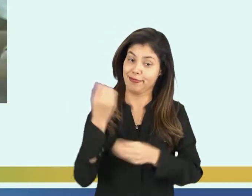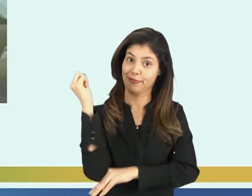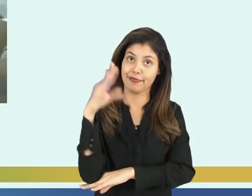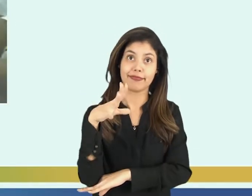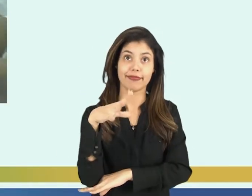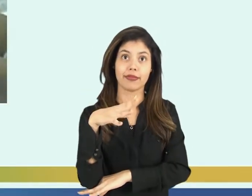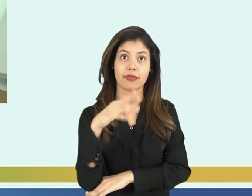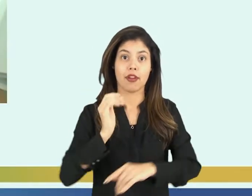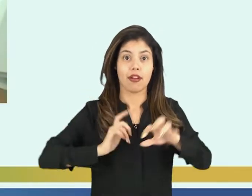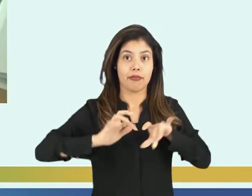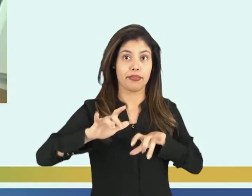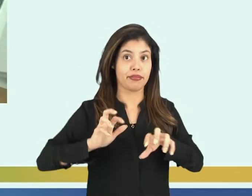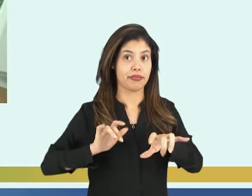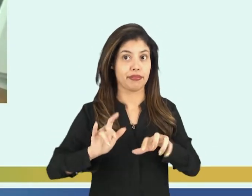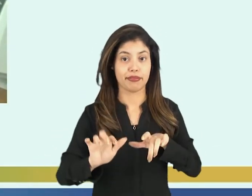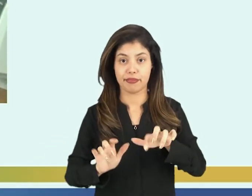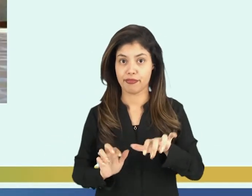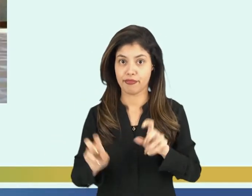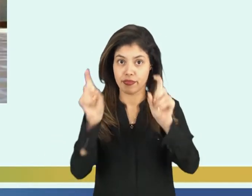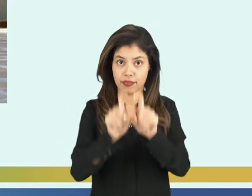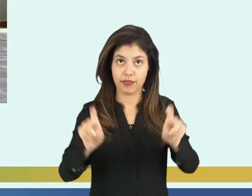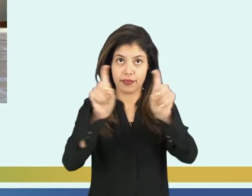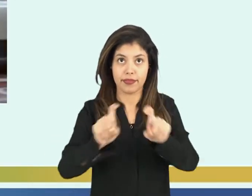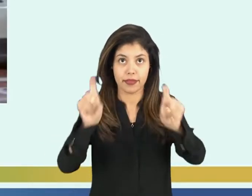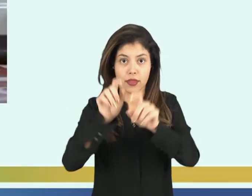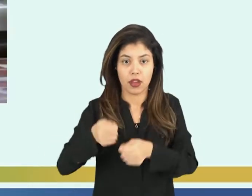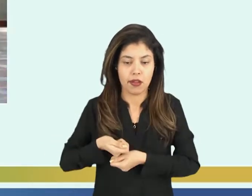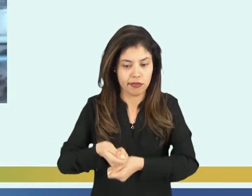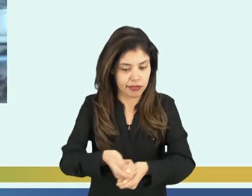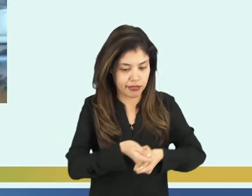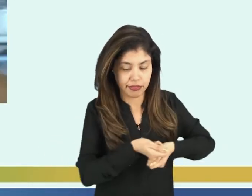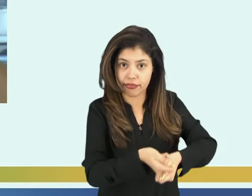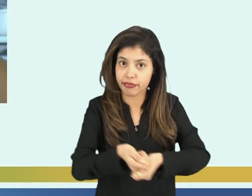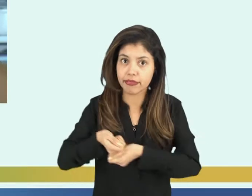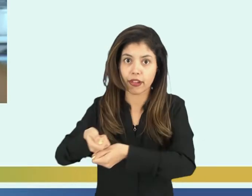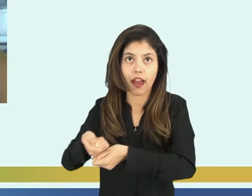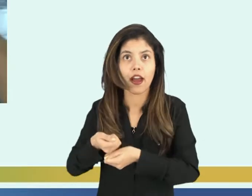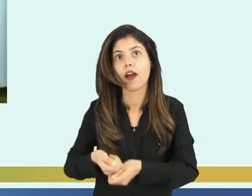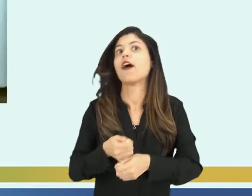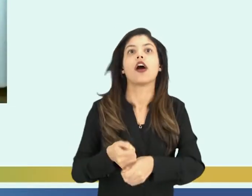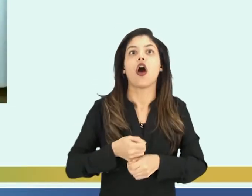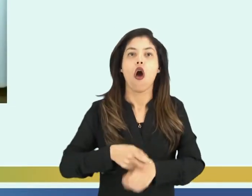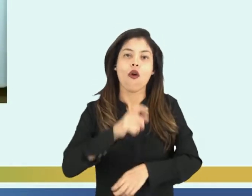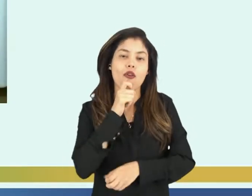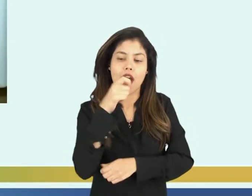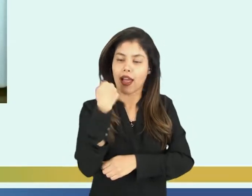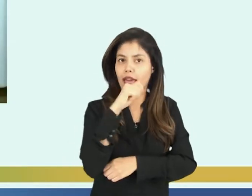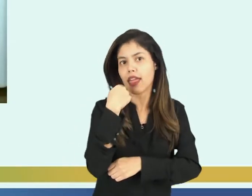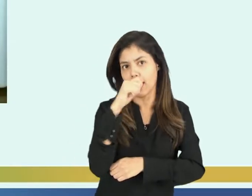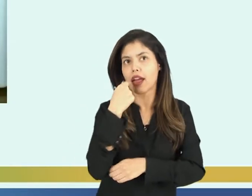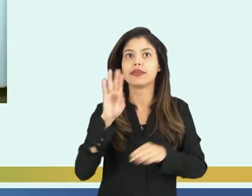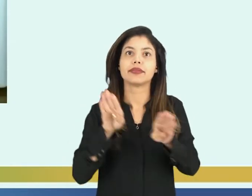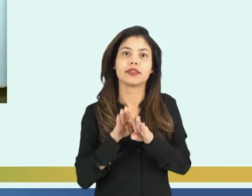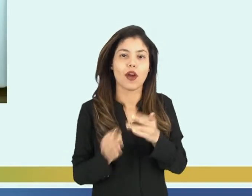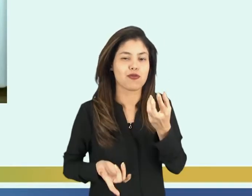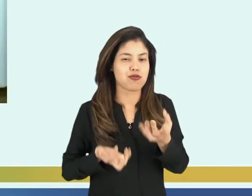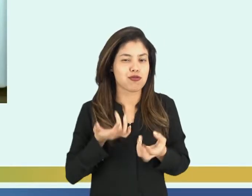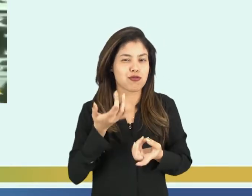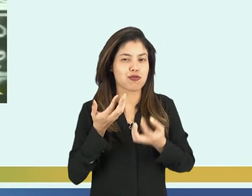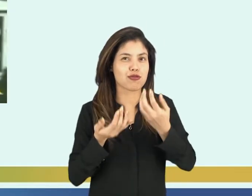com a energia elétrica que ligamos os computadores, enceramos o chão, congelamos o sorvete e esquentamos o